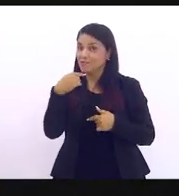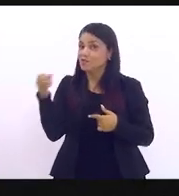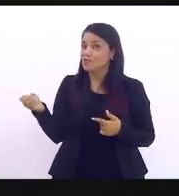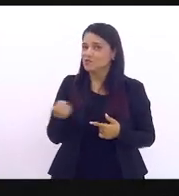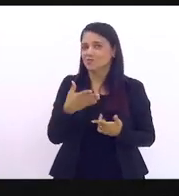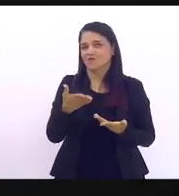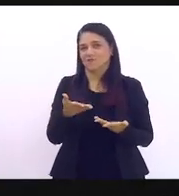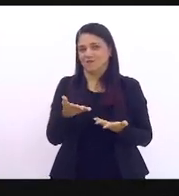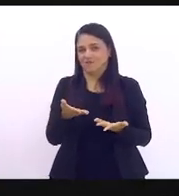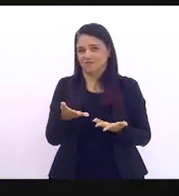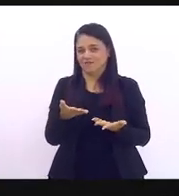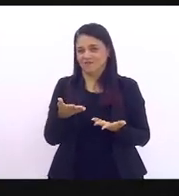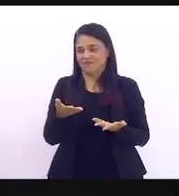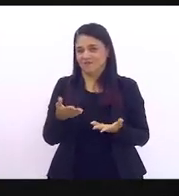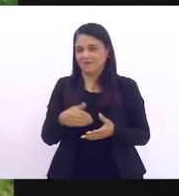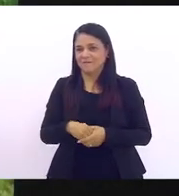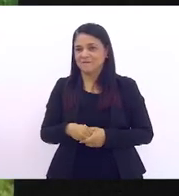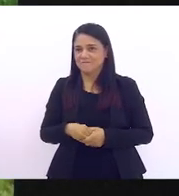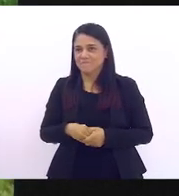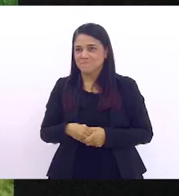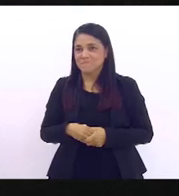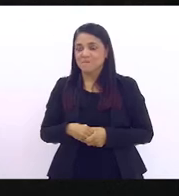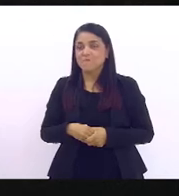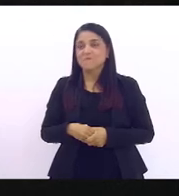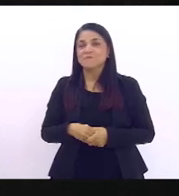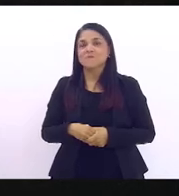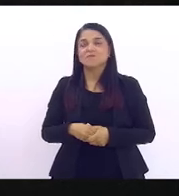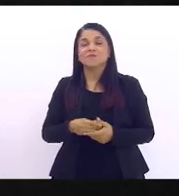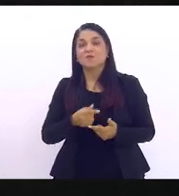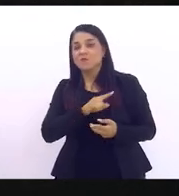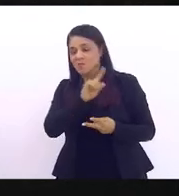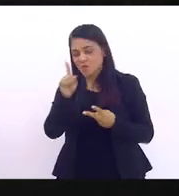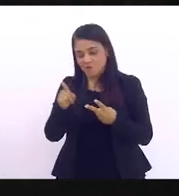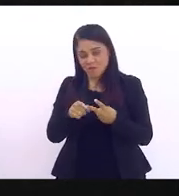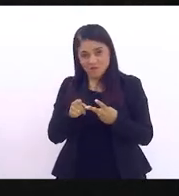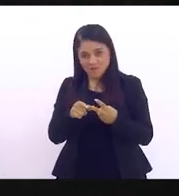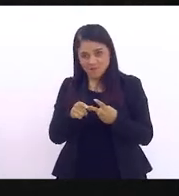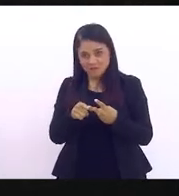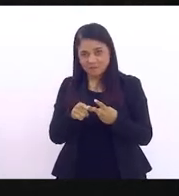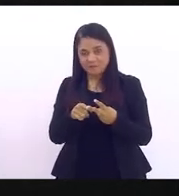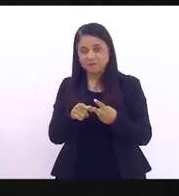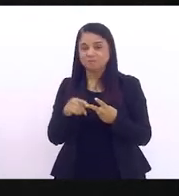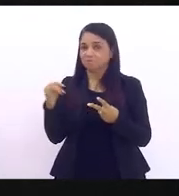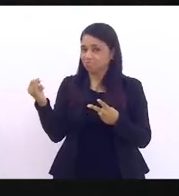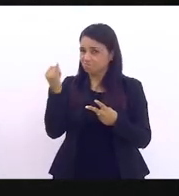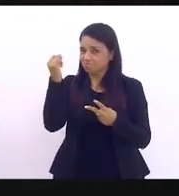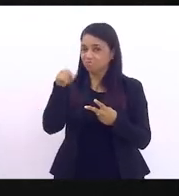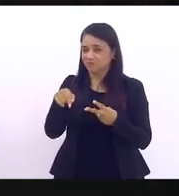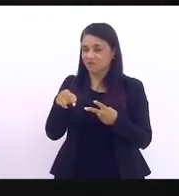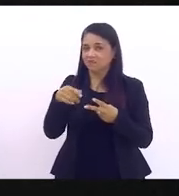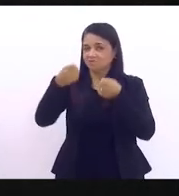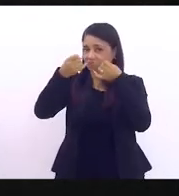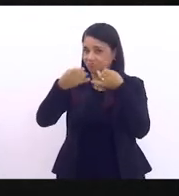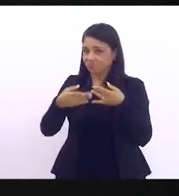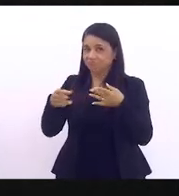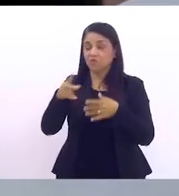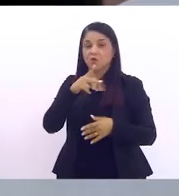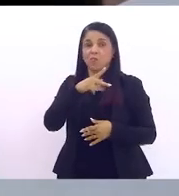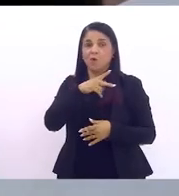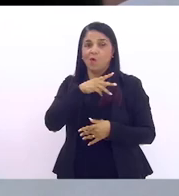tá eh outro detalhe importante que foi falado aqui até pelo